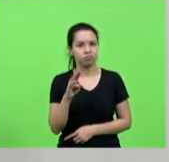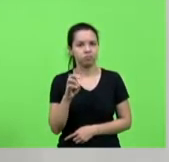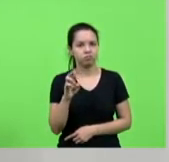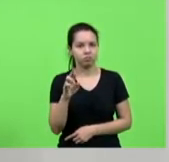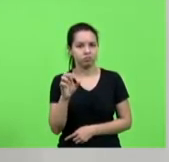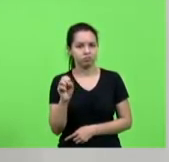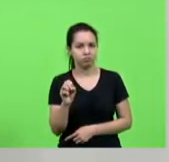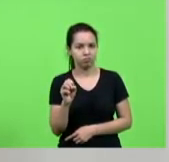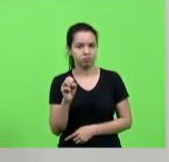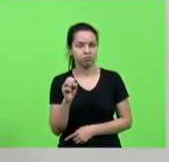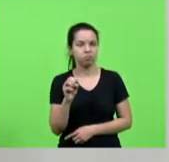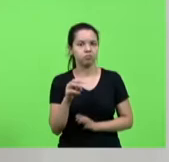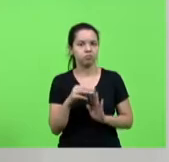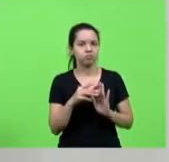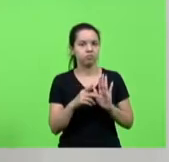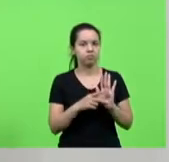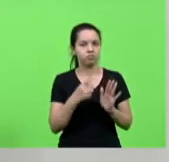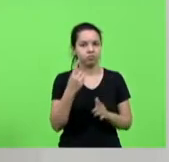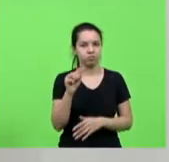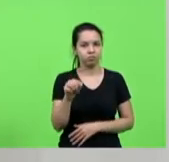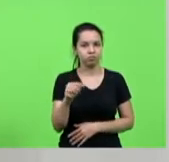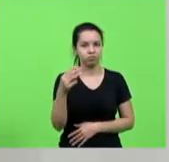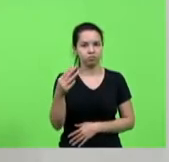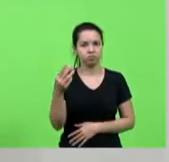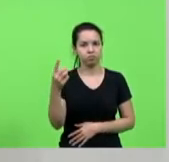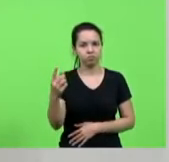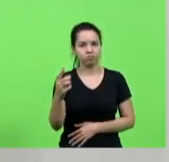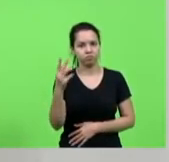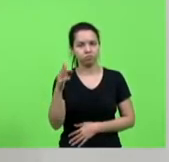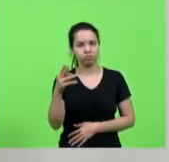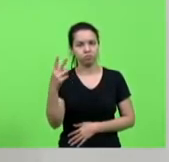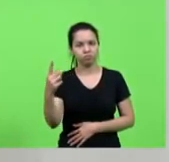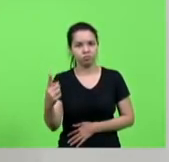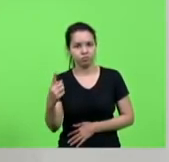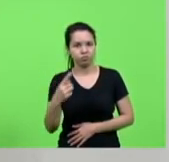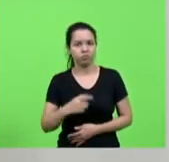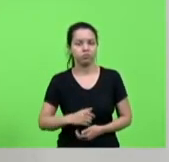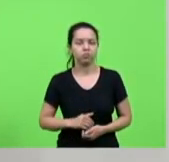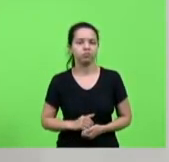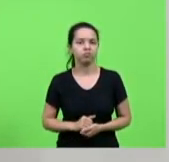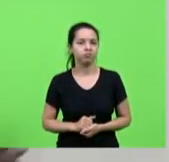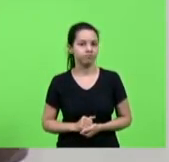medida provisória número 1031 de 2021. Olha só.